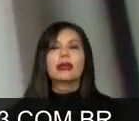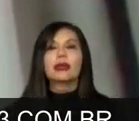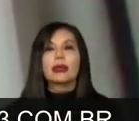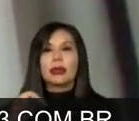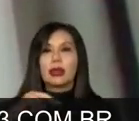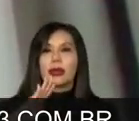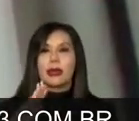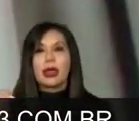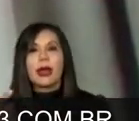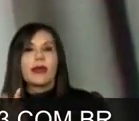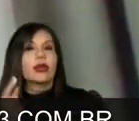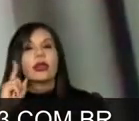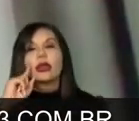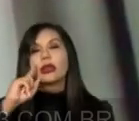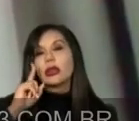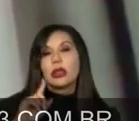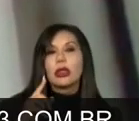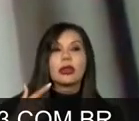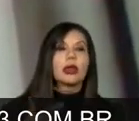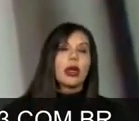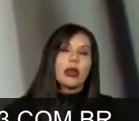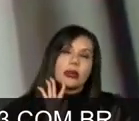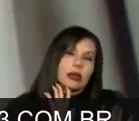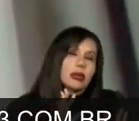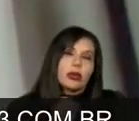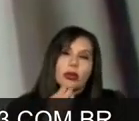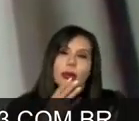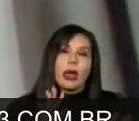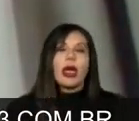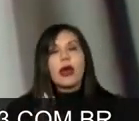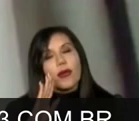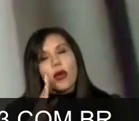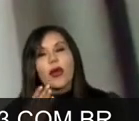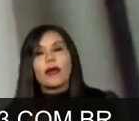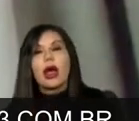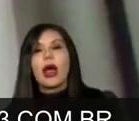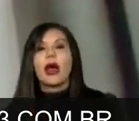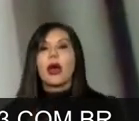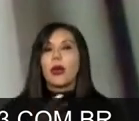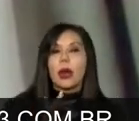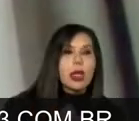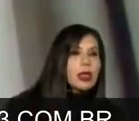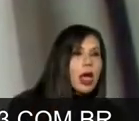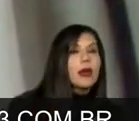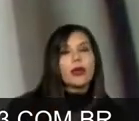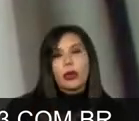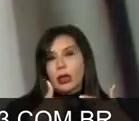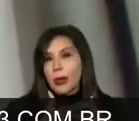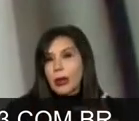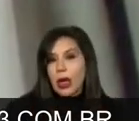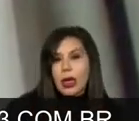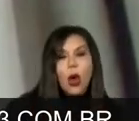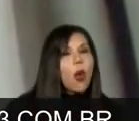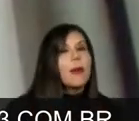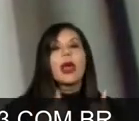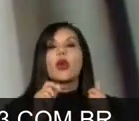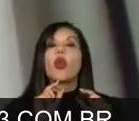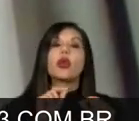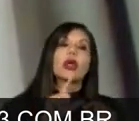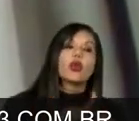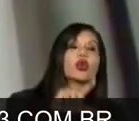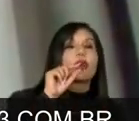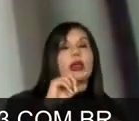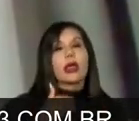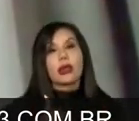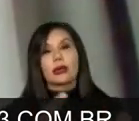NBA, quanto tempo eu quiser. Depois vou para a Euroliga, vou ficar 40 anos na Euroliga, vou trabalhar para ser o melhor que eu posso ser e aonde eu